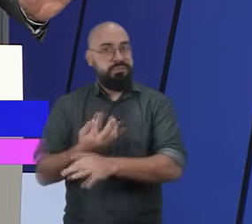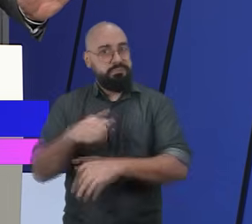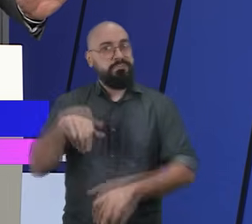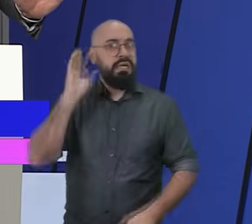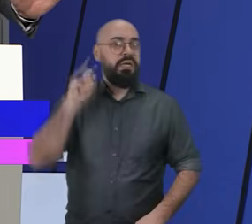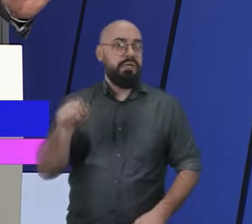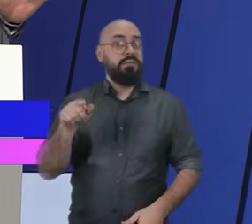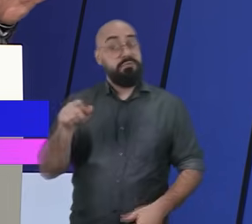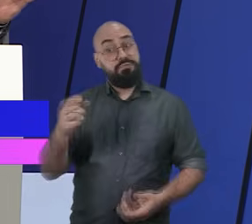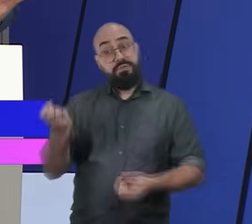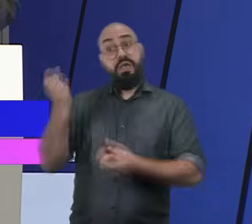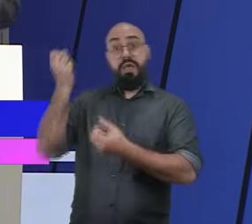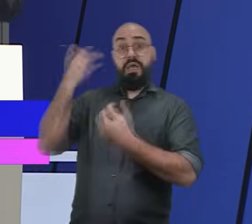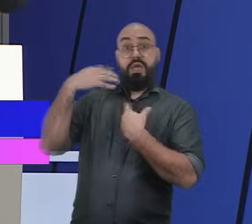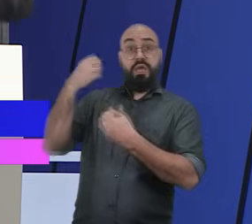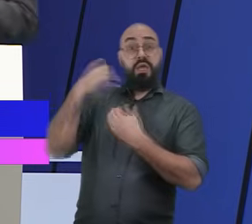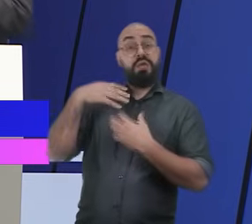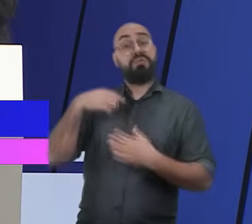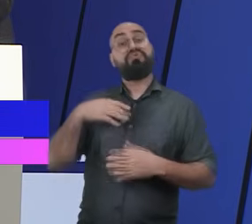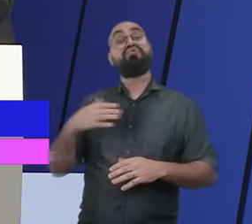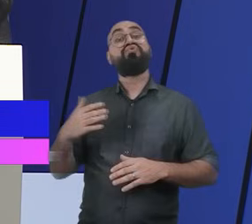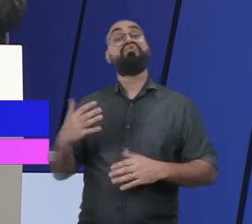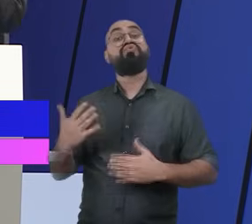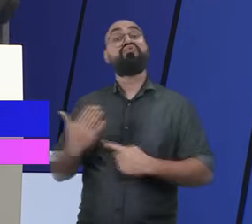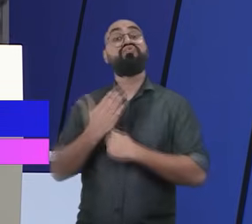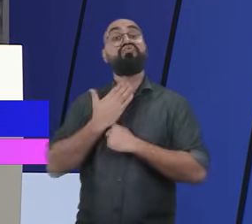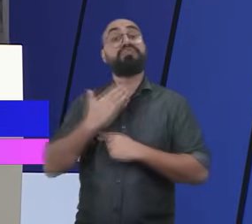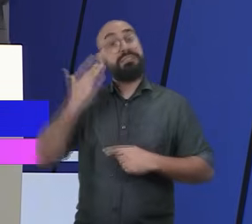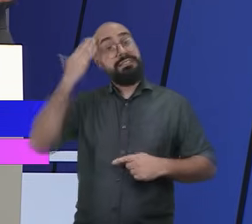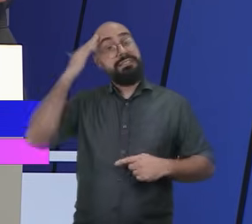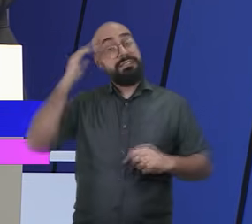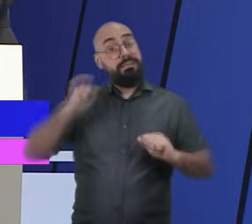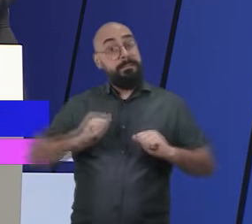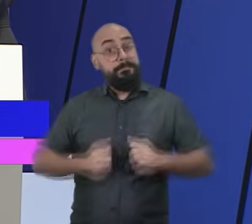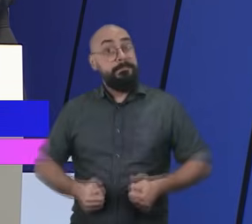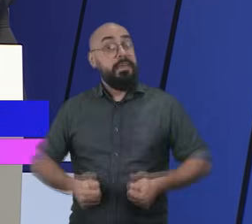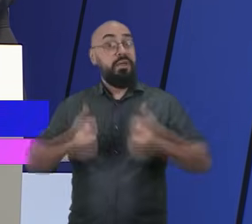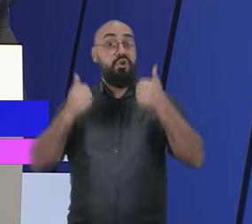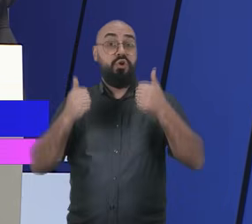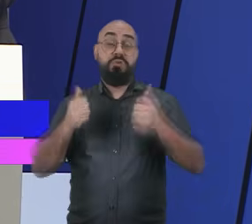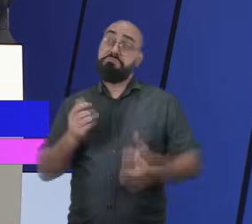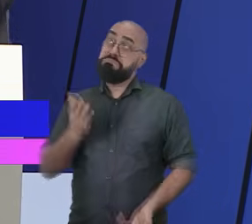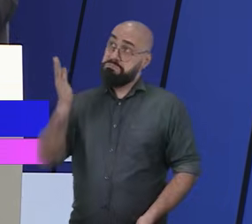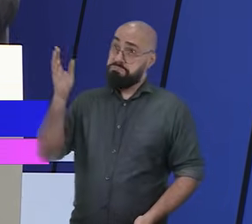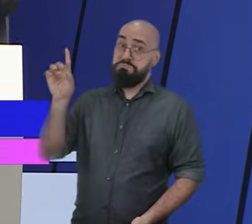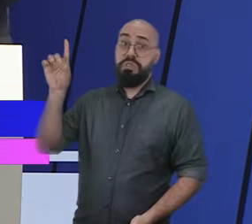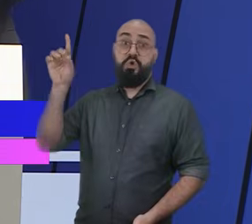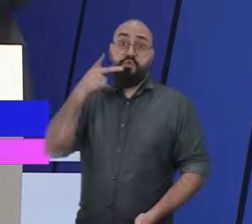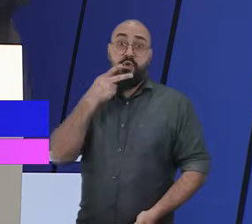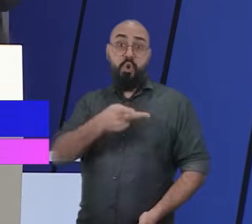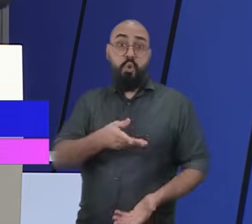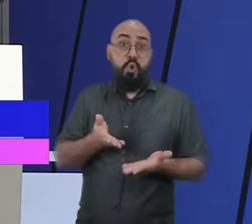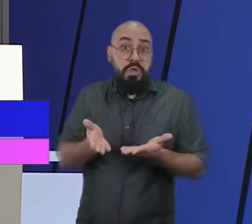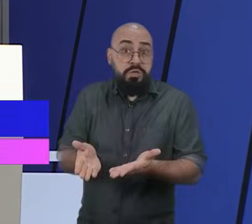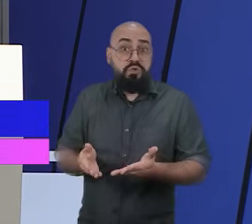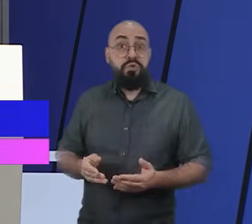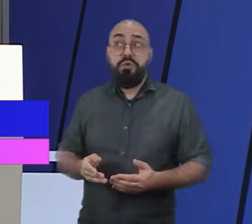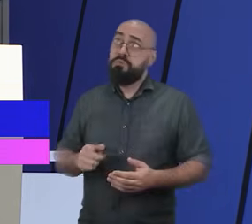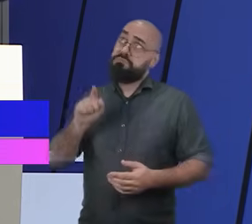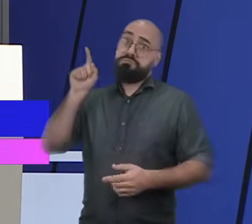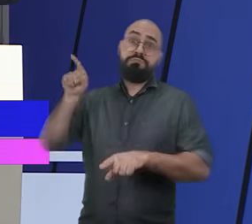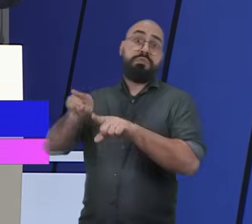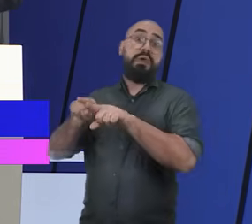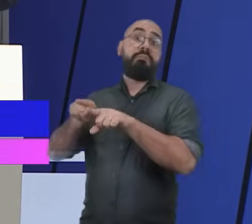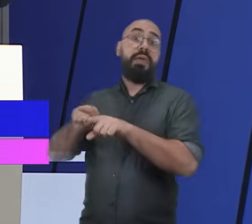de Deus. E Deus está dizendo que eu tenho que amar o inimigo, então Deus também ama o inimigo. Ele não faz nada por ódio, Ele não faz nada